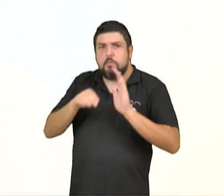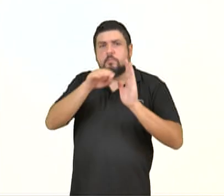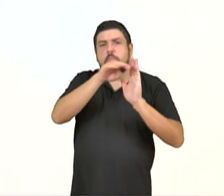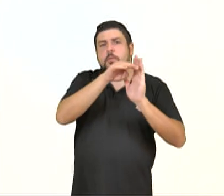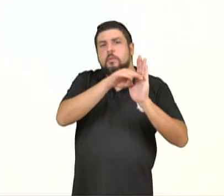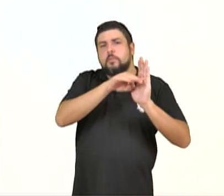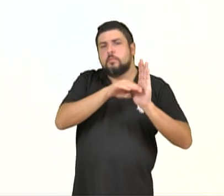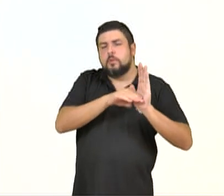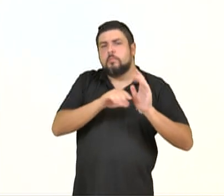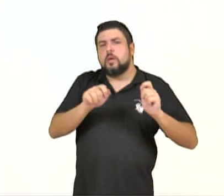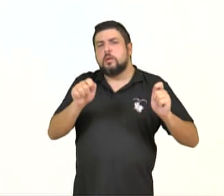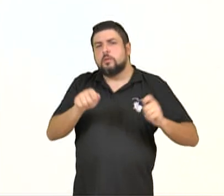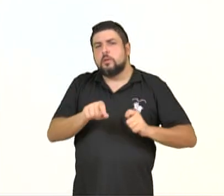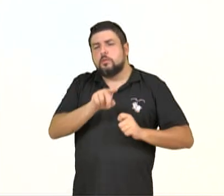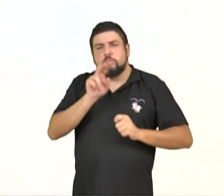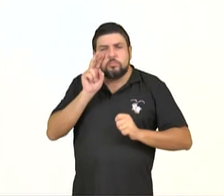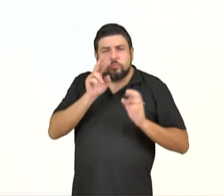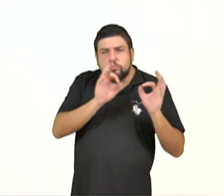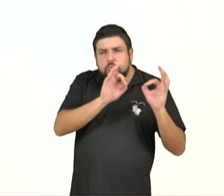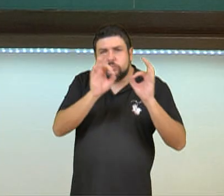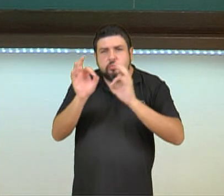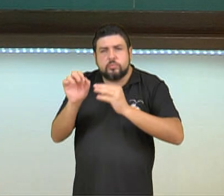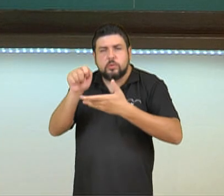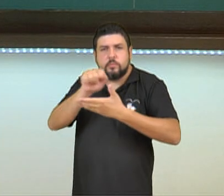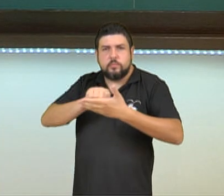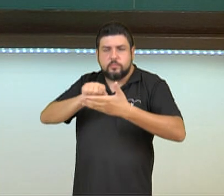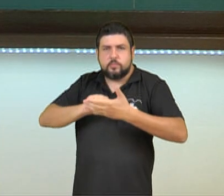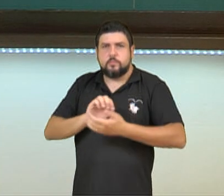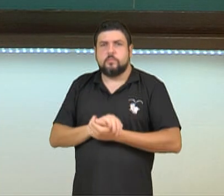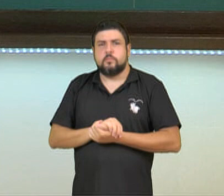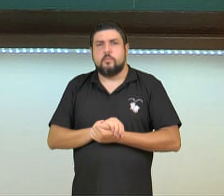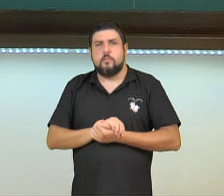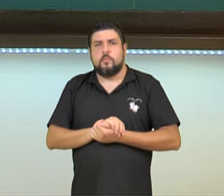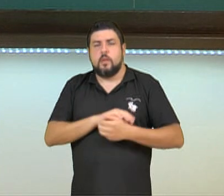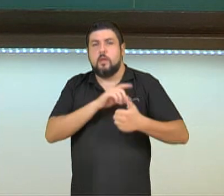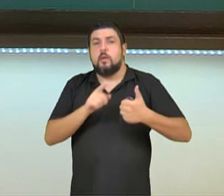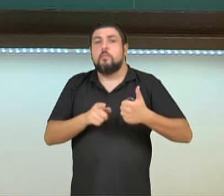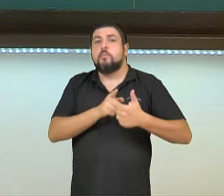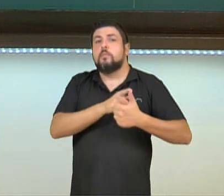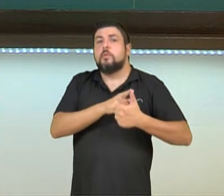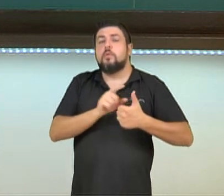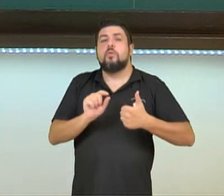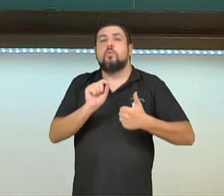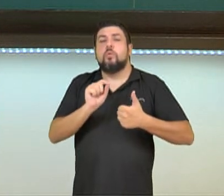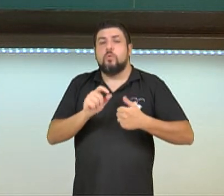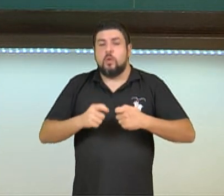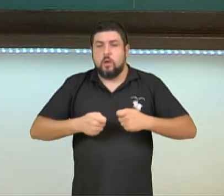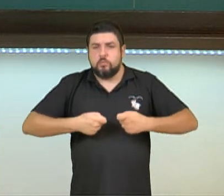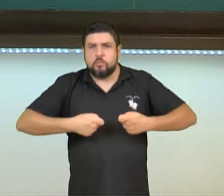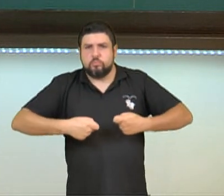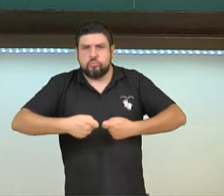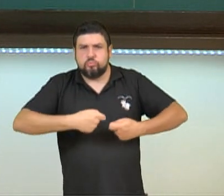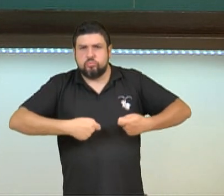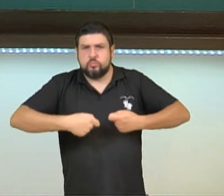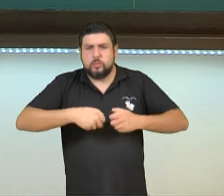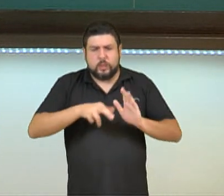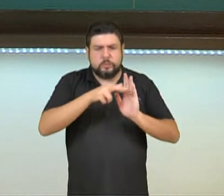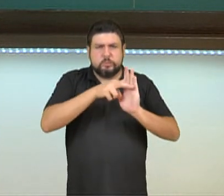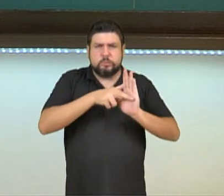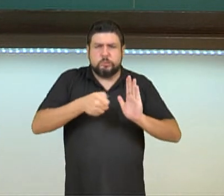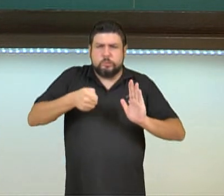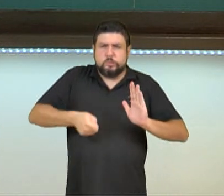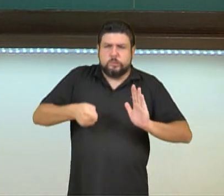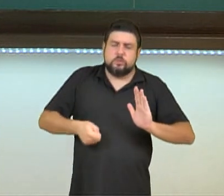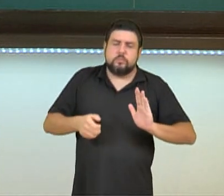amplitude e possibilidade de escrever. Claro que algumas medidas foi uma desregulamentação da economia, para deixar a economia